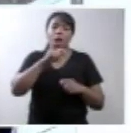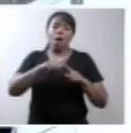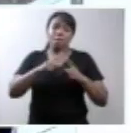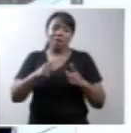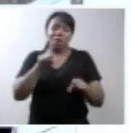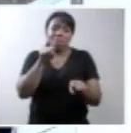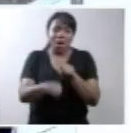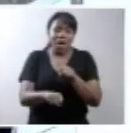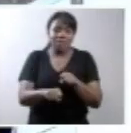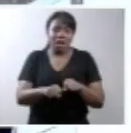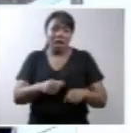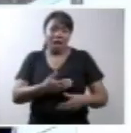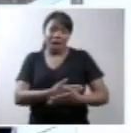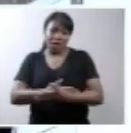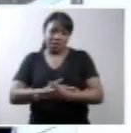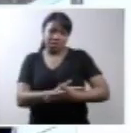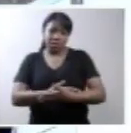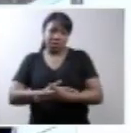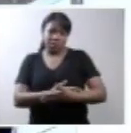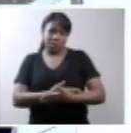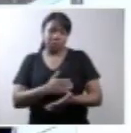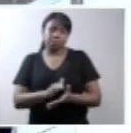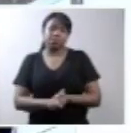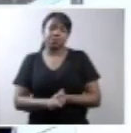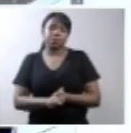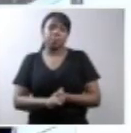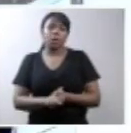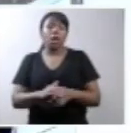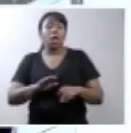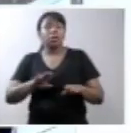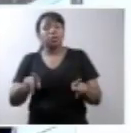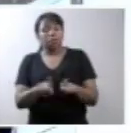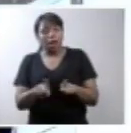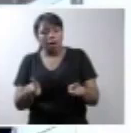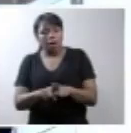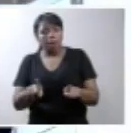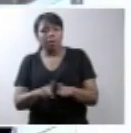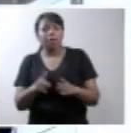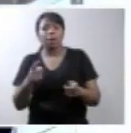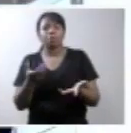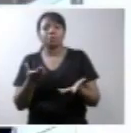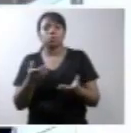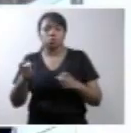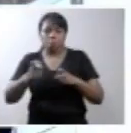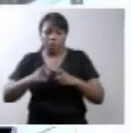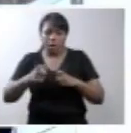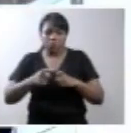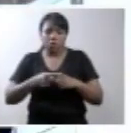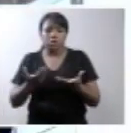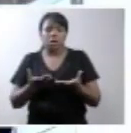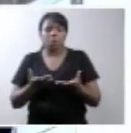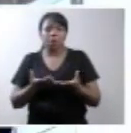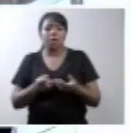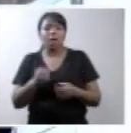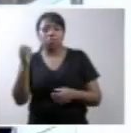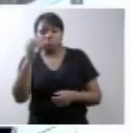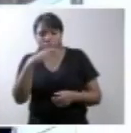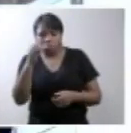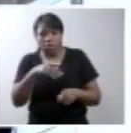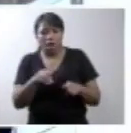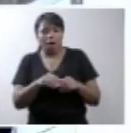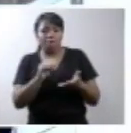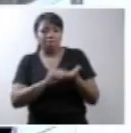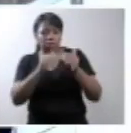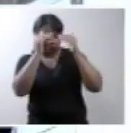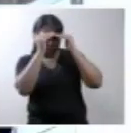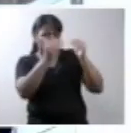eugênico mata-se a criança porque ela adiante então repudiar também compete a nós a agressão são